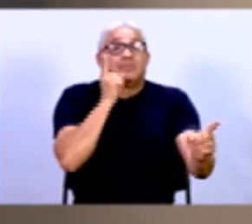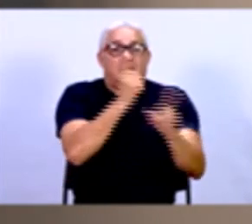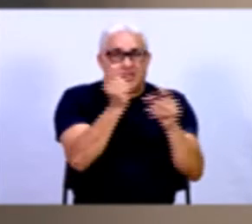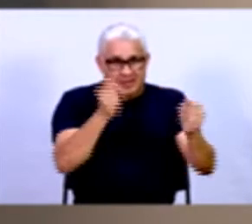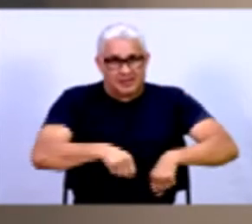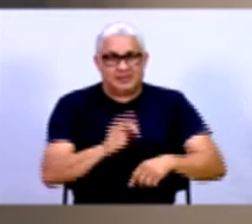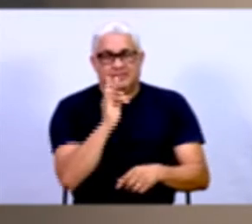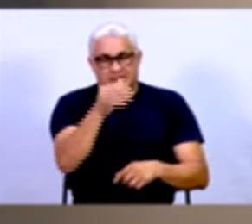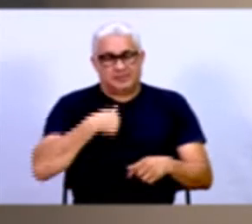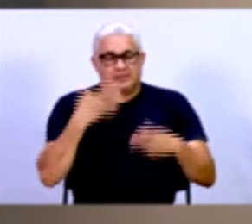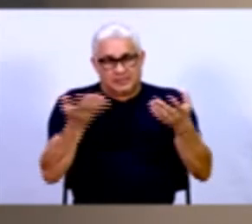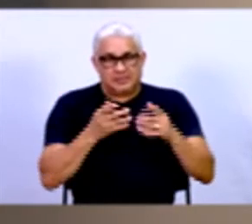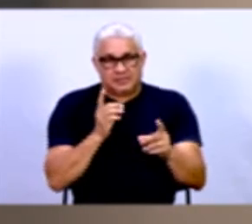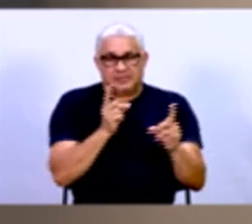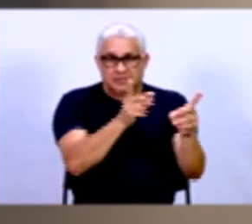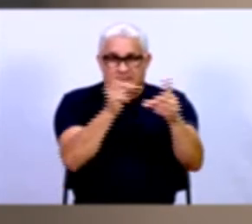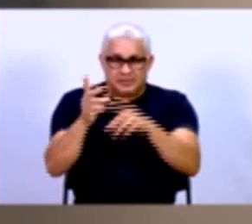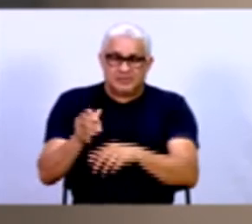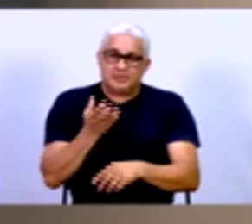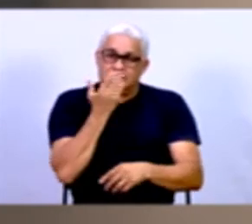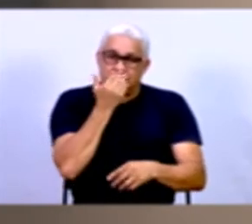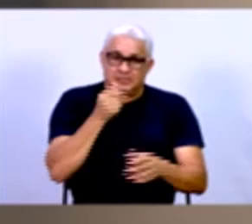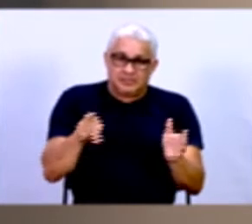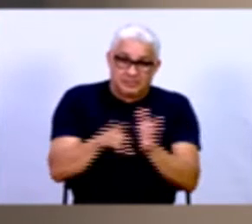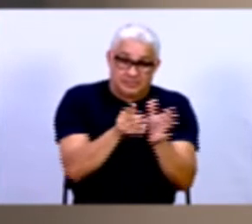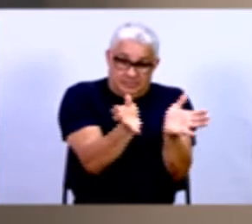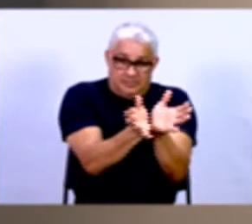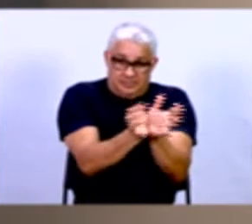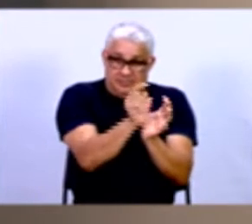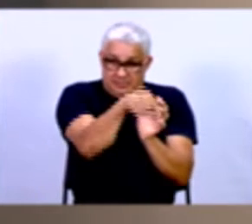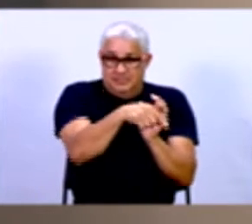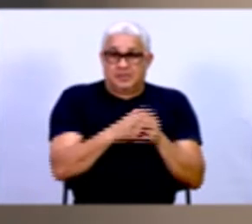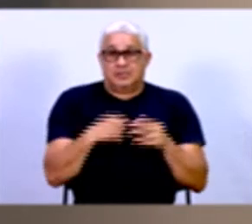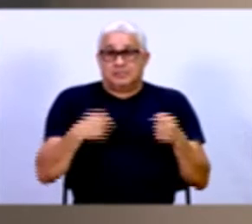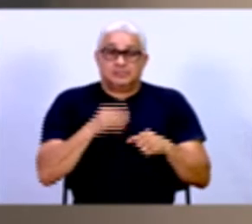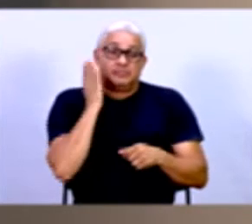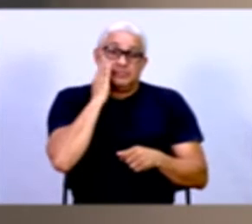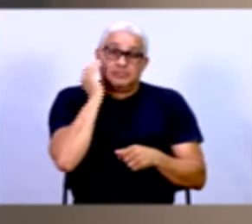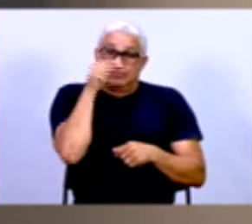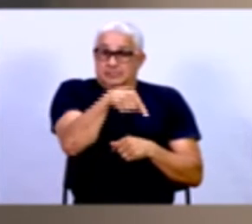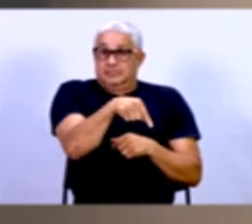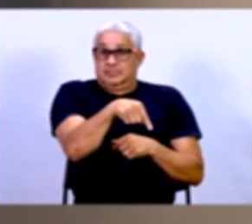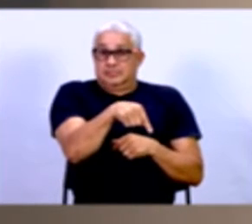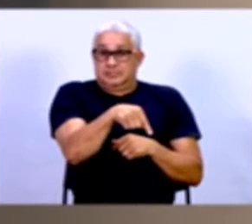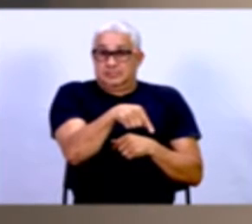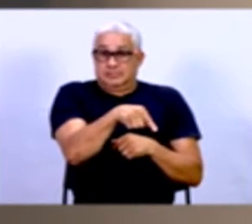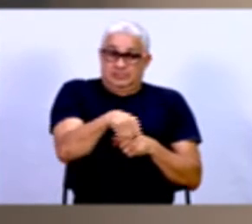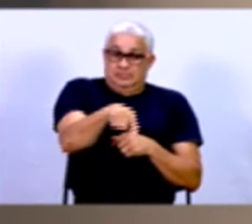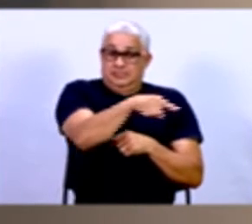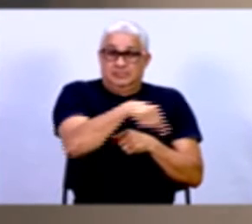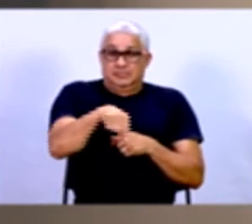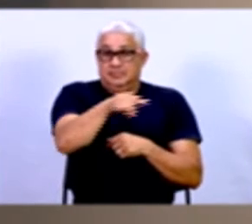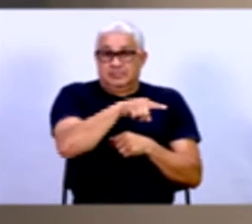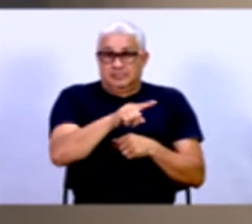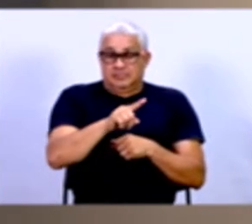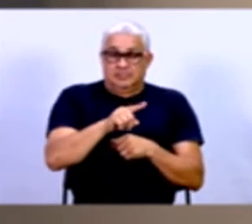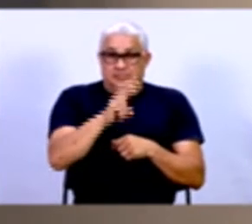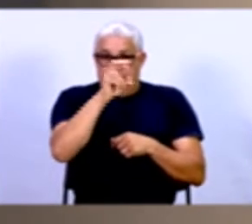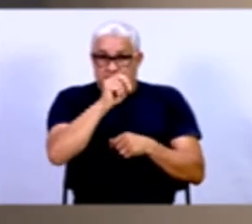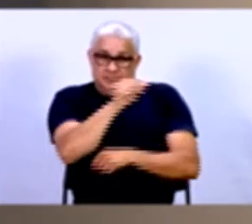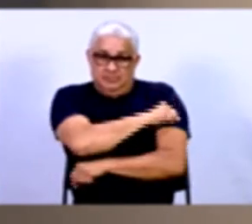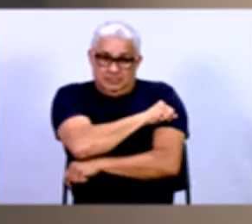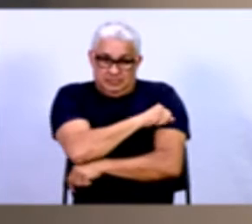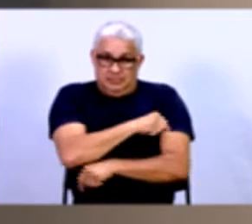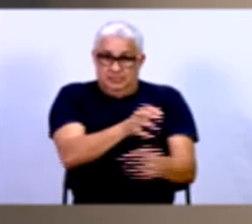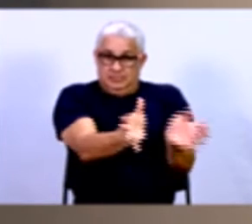Se eu estou querendo vender esses produtos alimentícios para a nossa turma, eu preciso saber de vocês, os nossos 50 alunos, né?